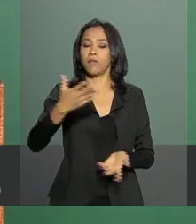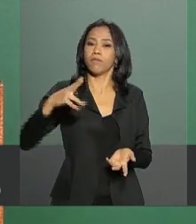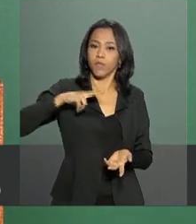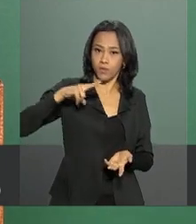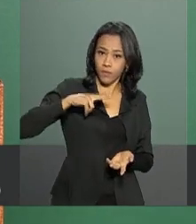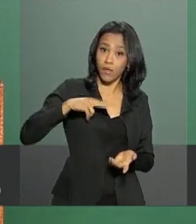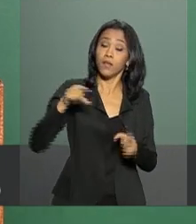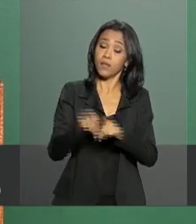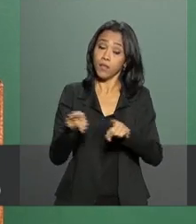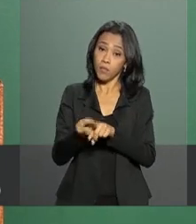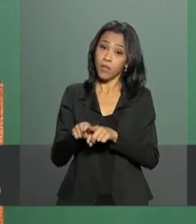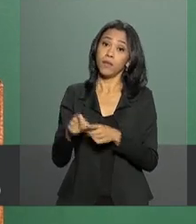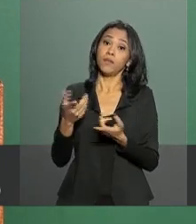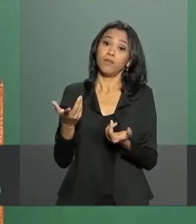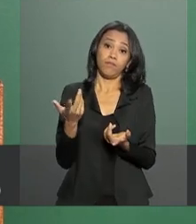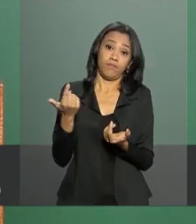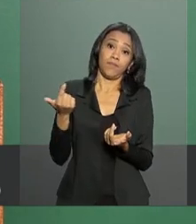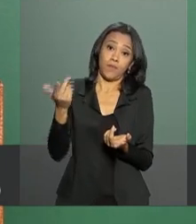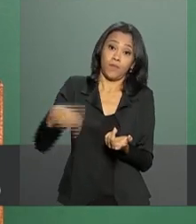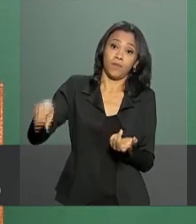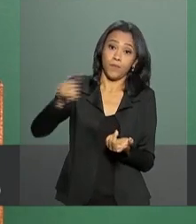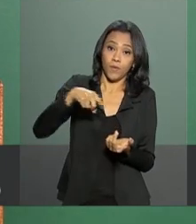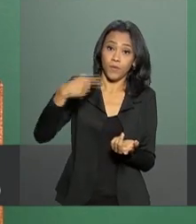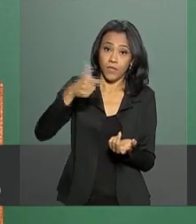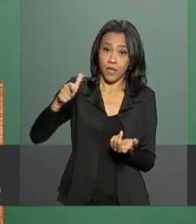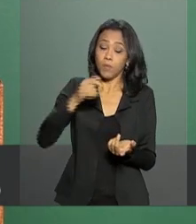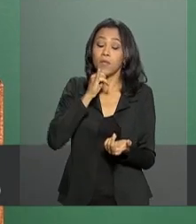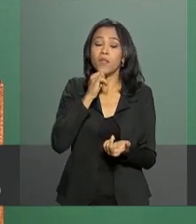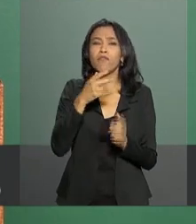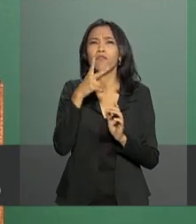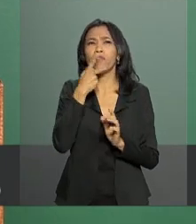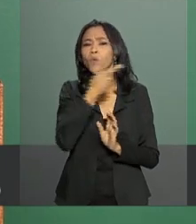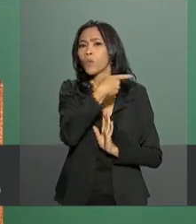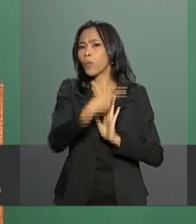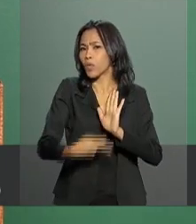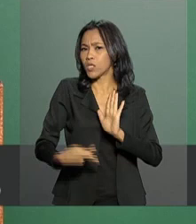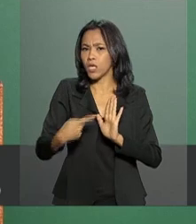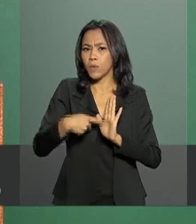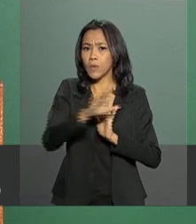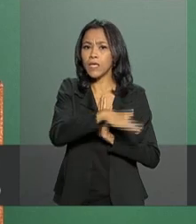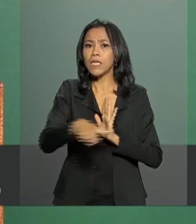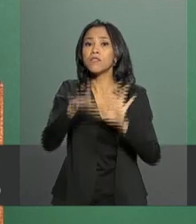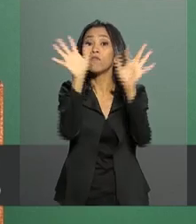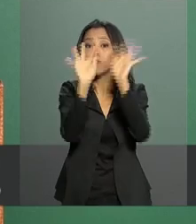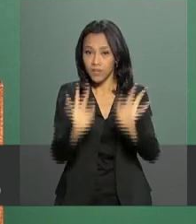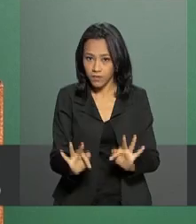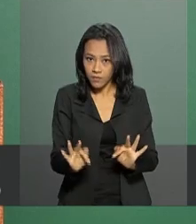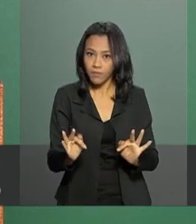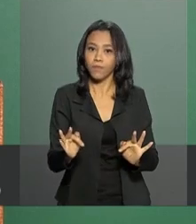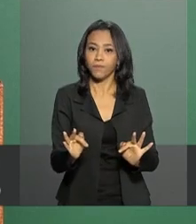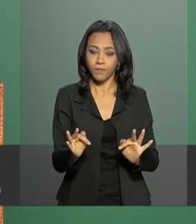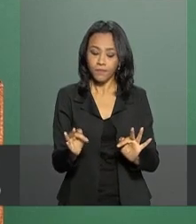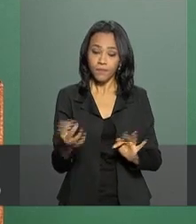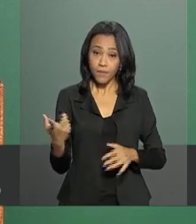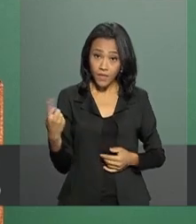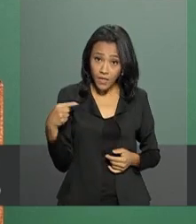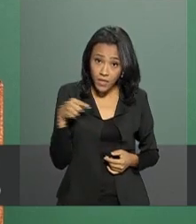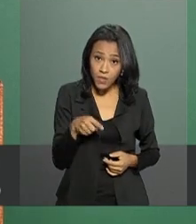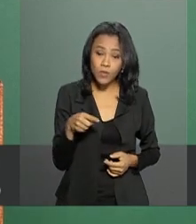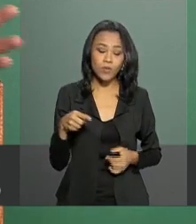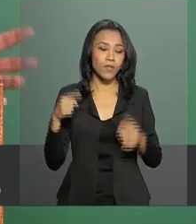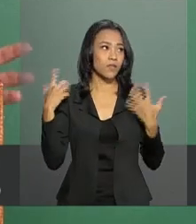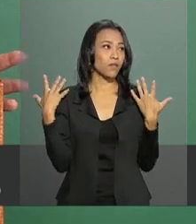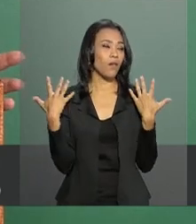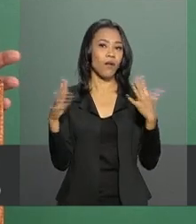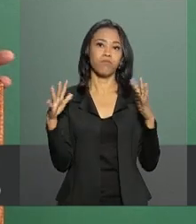quando ele falou do criança feliz por exemplo eu tenho acompanhado e sei que isso tem tido uma colaboração